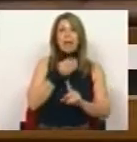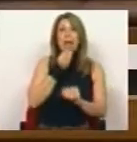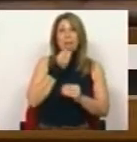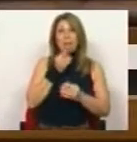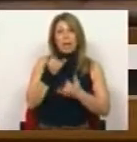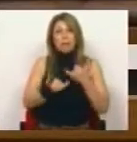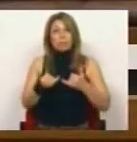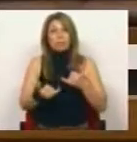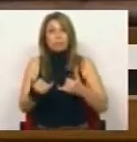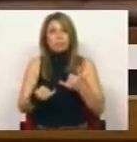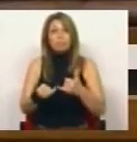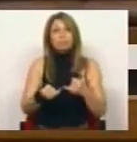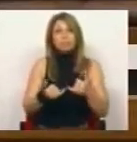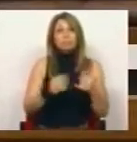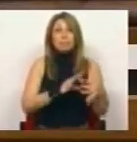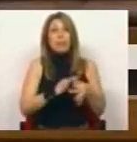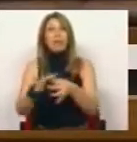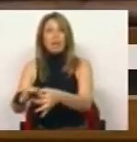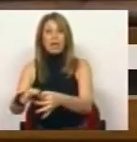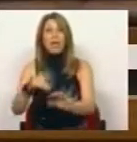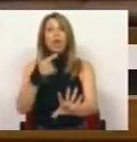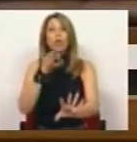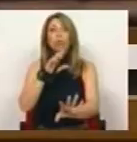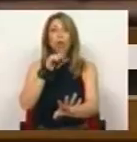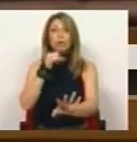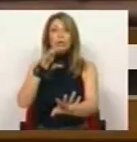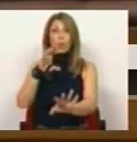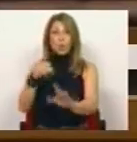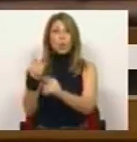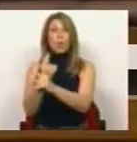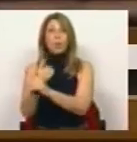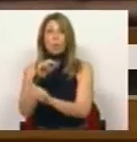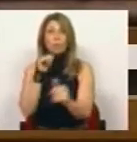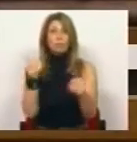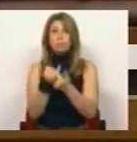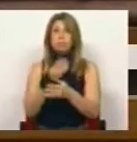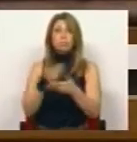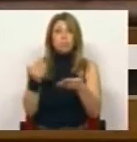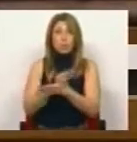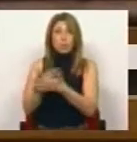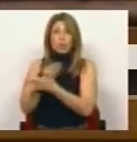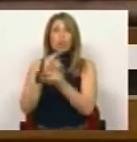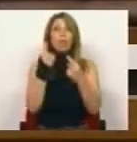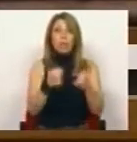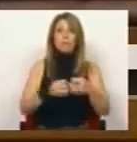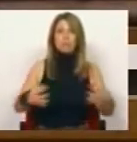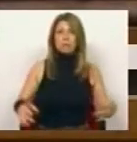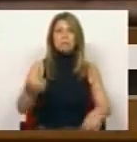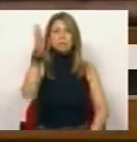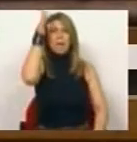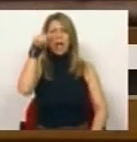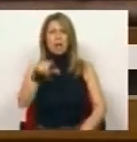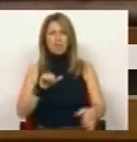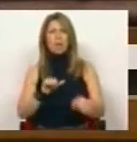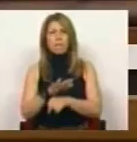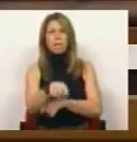a toxicidade são bem mais alargadas. A função dos animais marinhos não é, contudo, limpar os mares que o